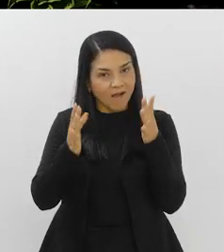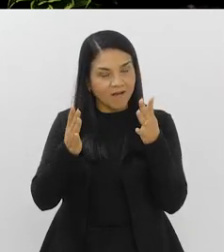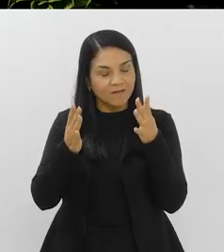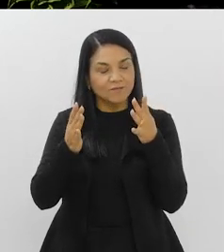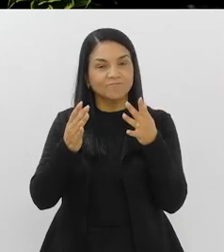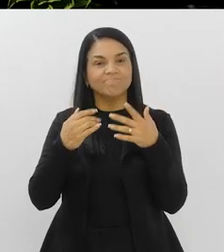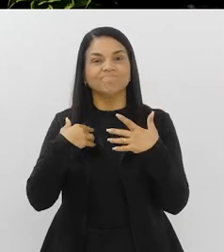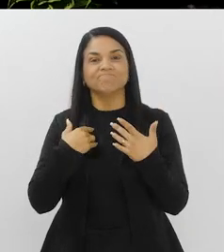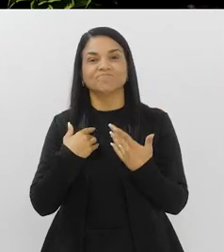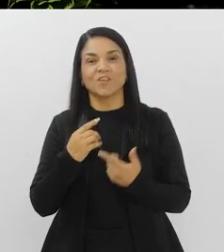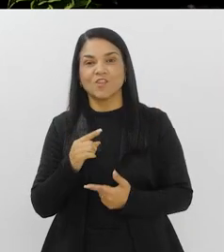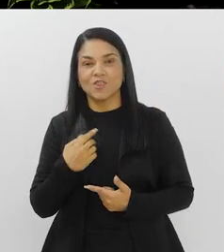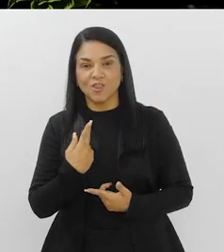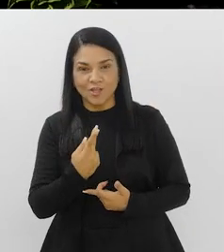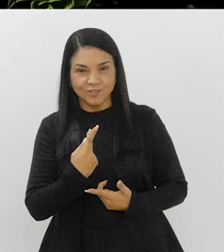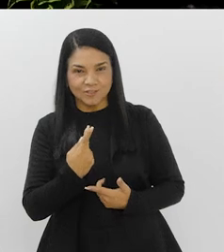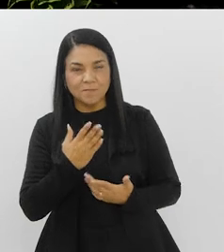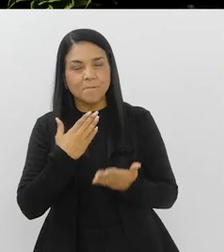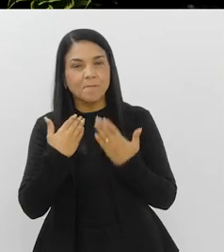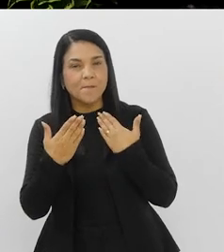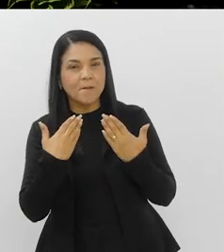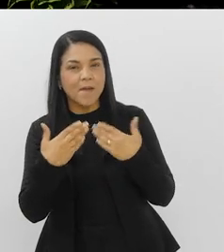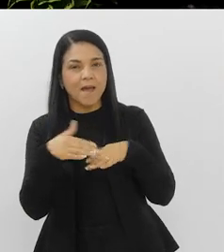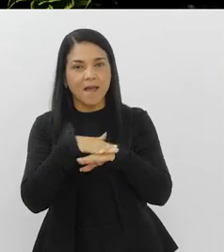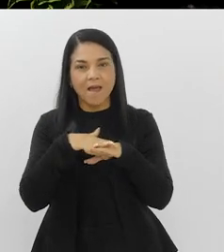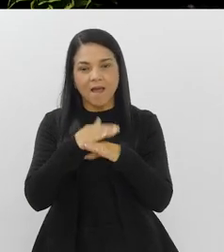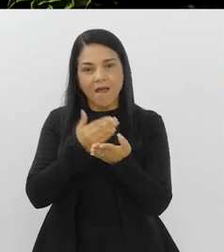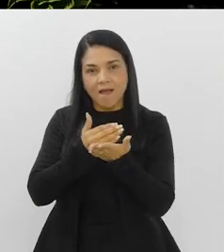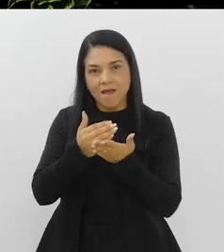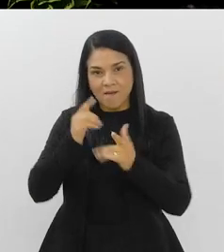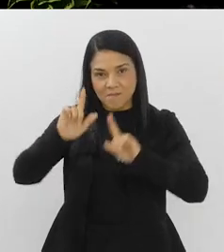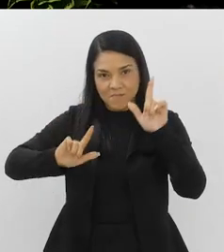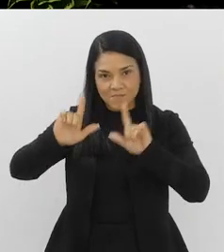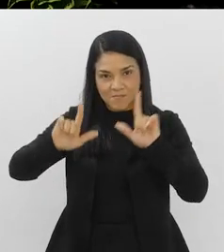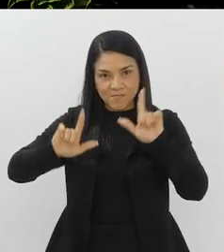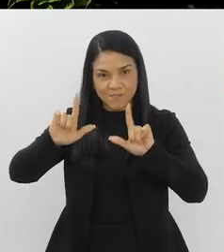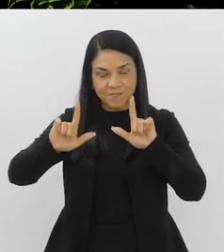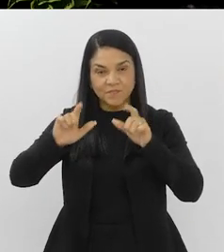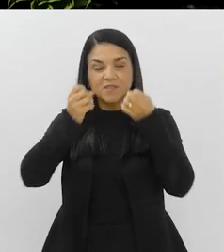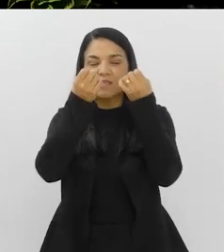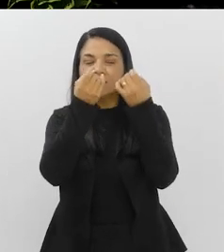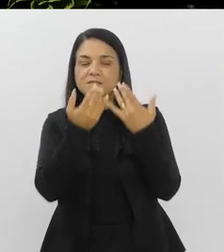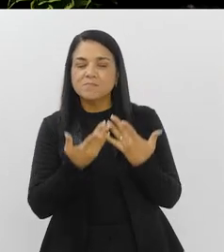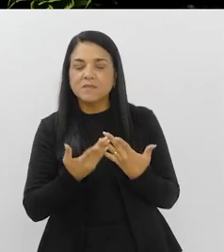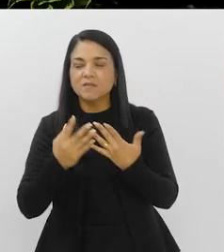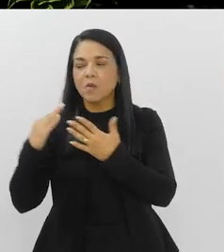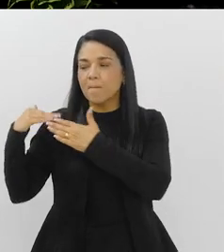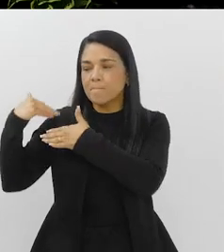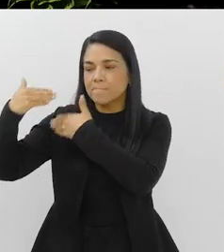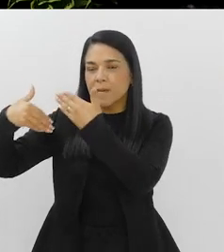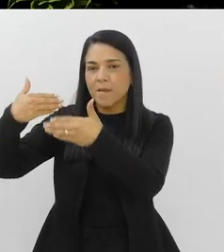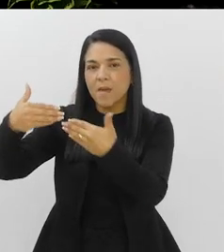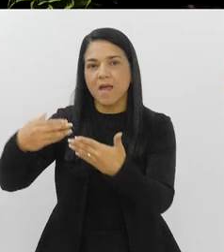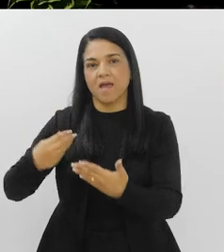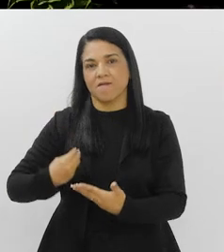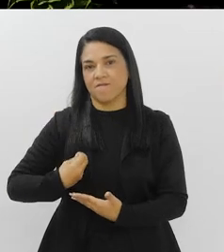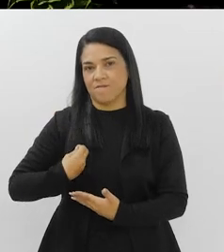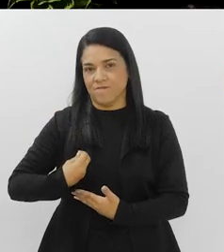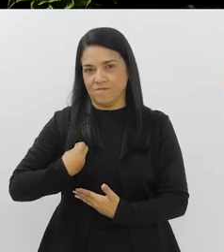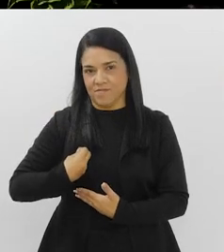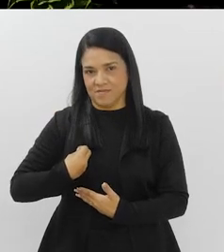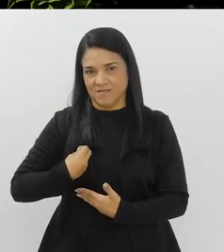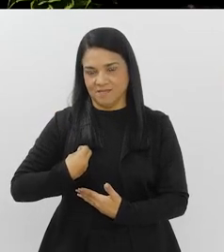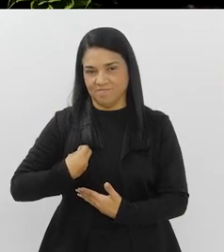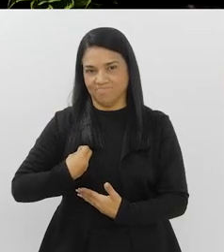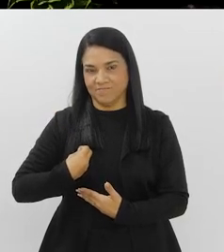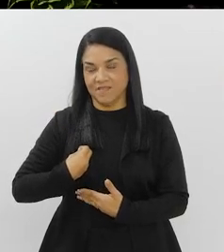vamos eh começar esse programa contando sobre a sua trajetória de vida